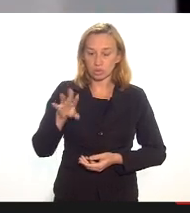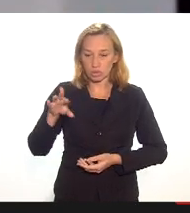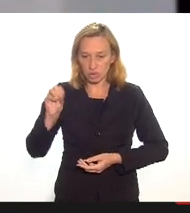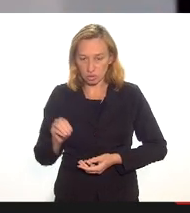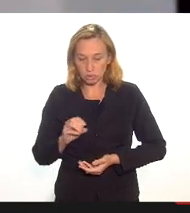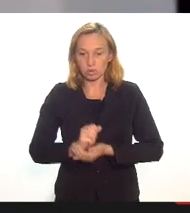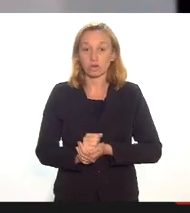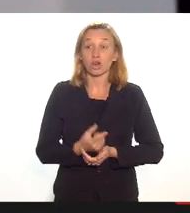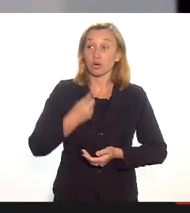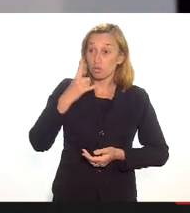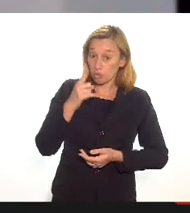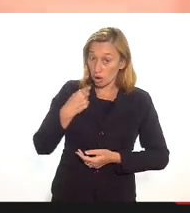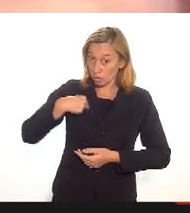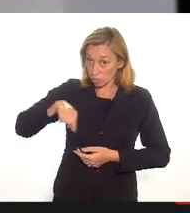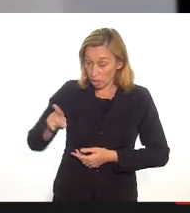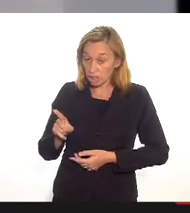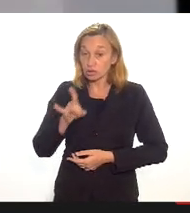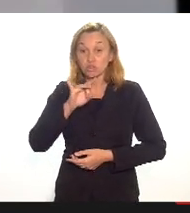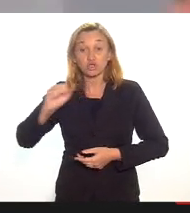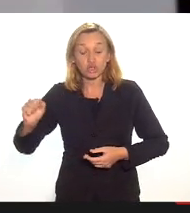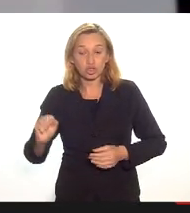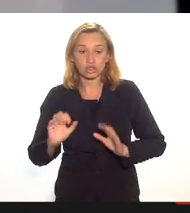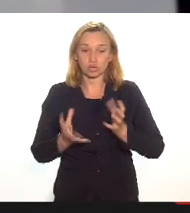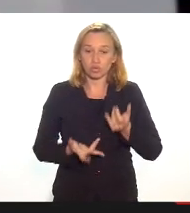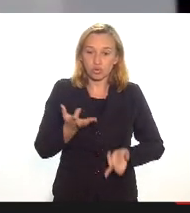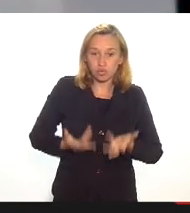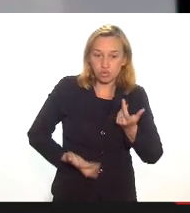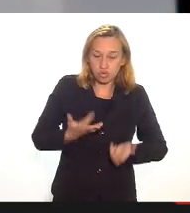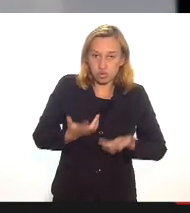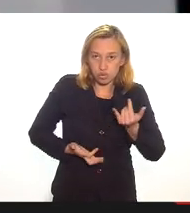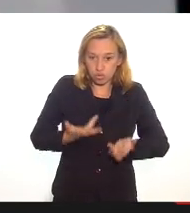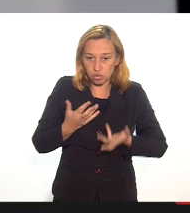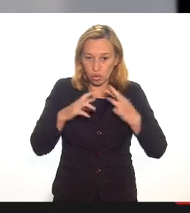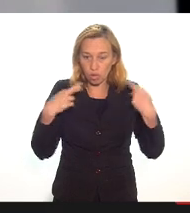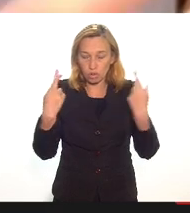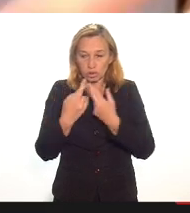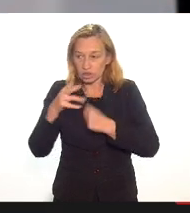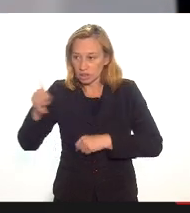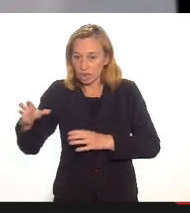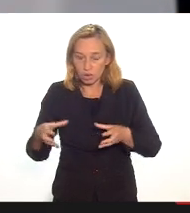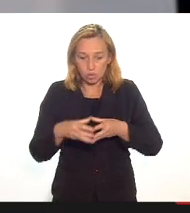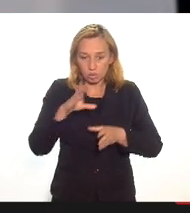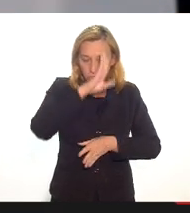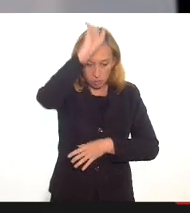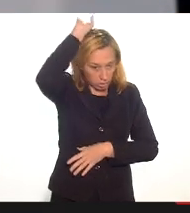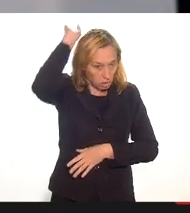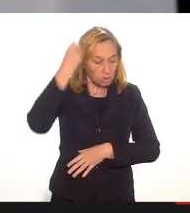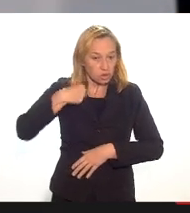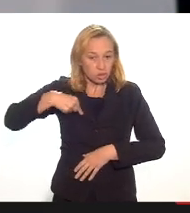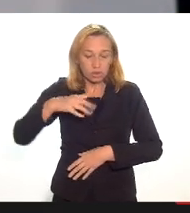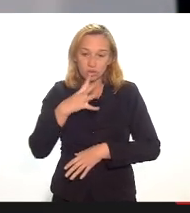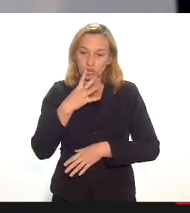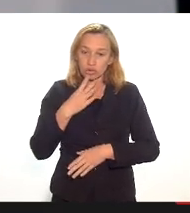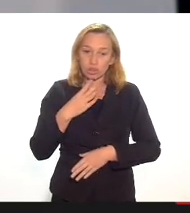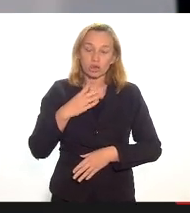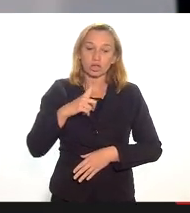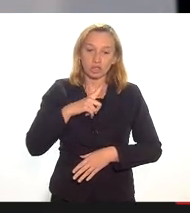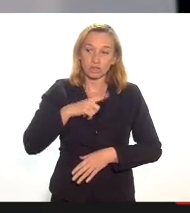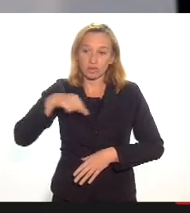incêndio. No dia do incêndio, nós reunimos, em meio à confusão, com o Corpo de Bombeiros, eu estive no hospital, que, aliás, é o meu